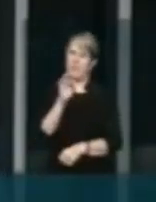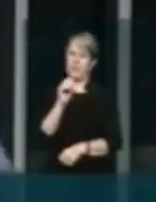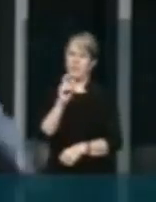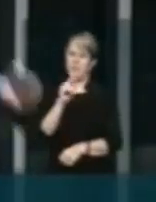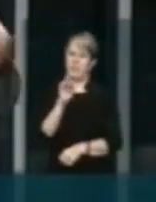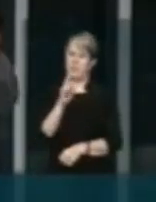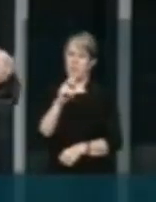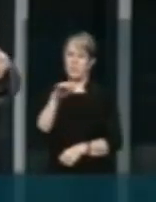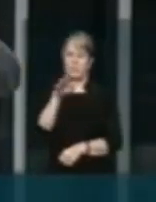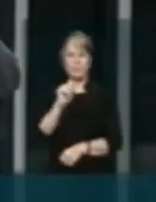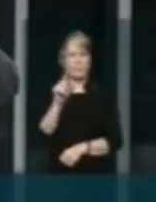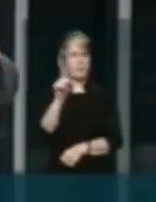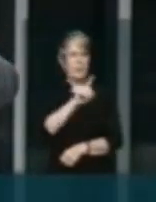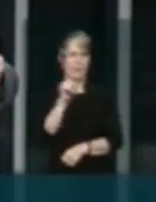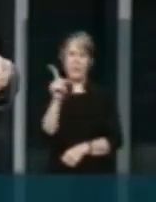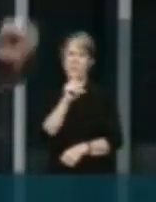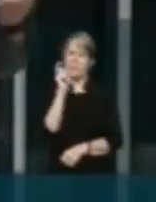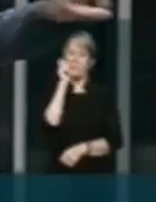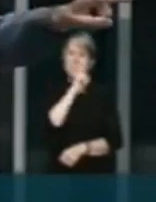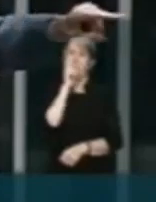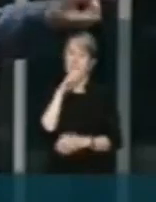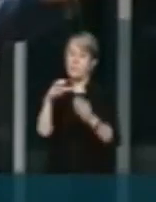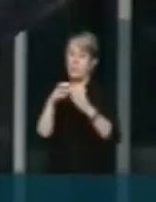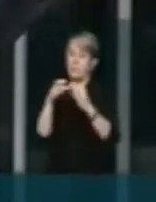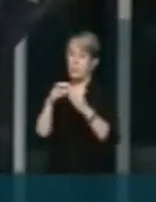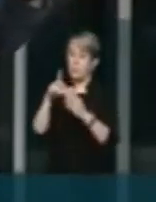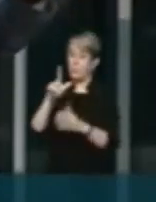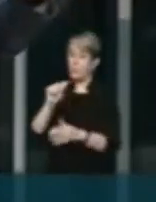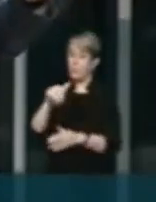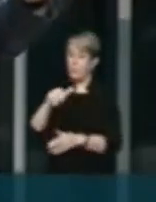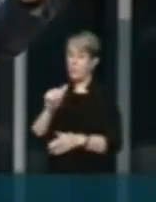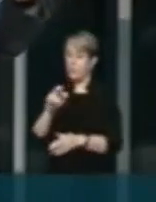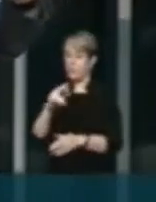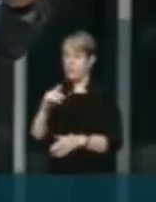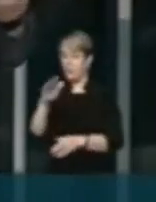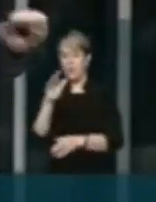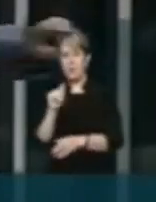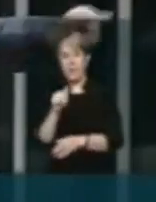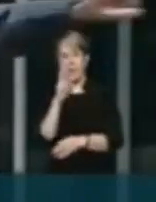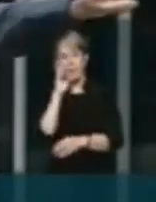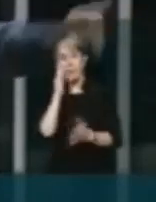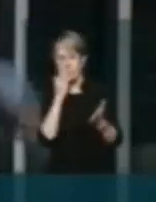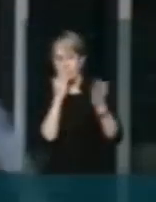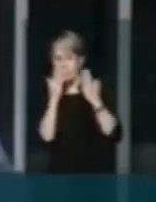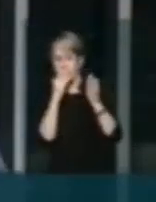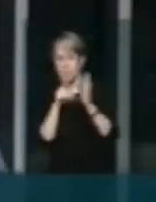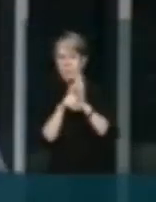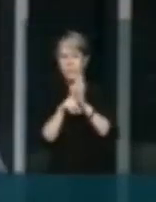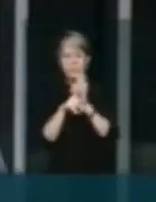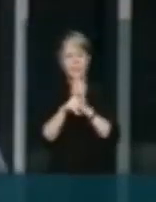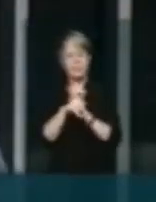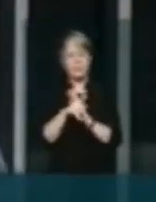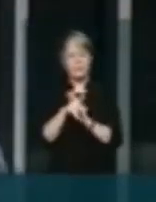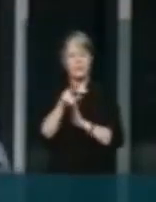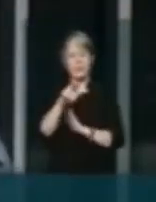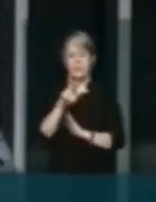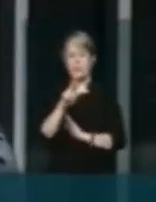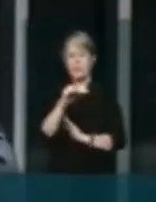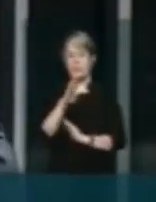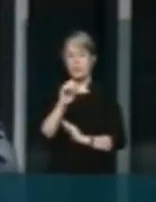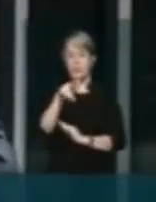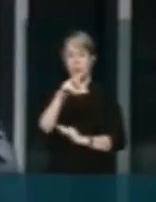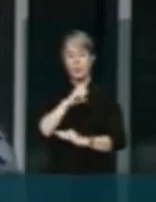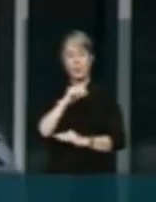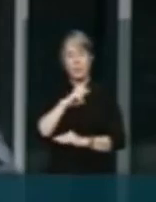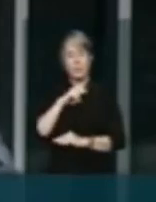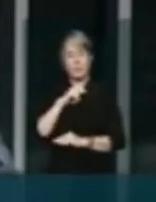lufa nenhuma. Então, o grupo do Lamarca suspeitou que o Luiz Paiva o havia denunciado. E esperaram